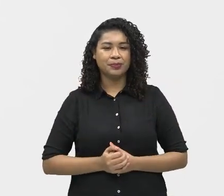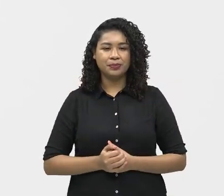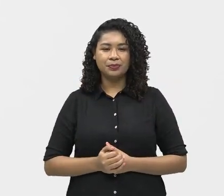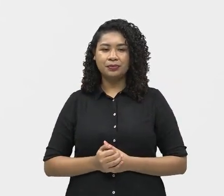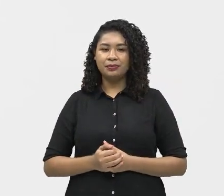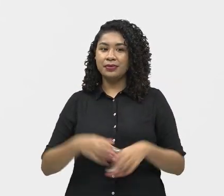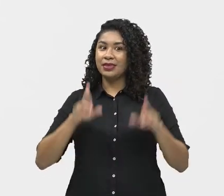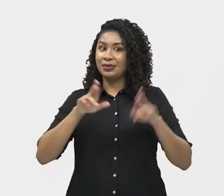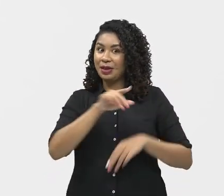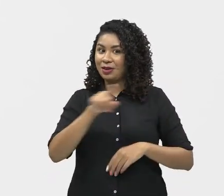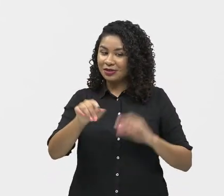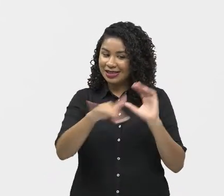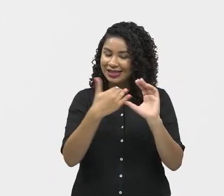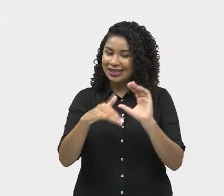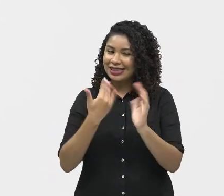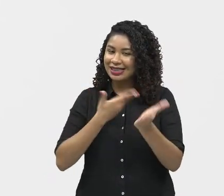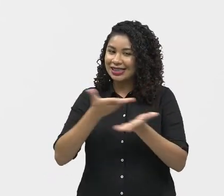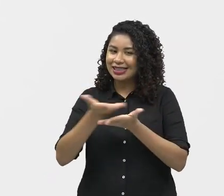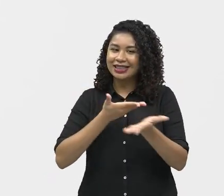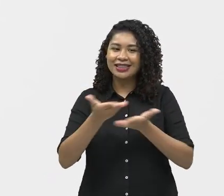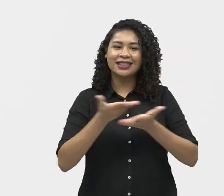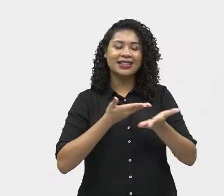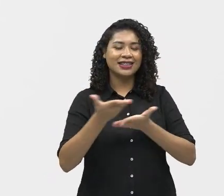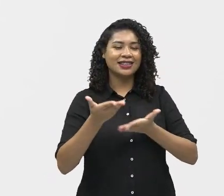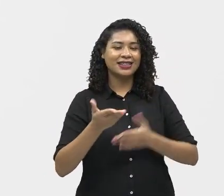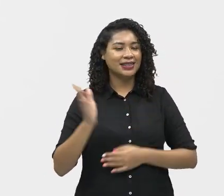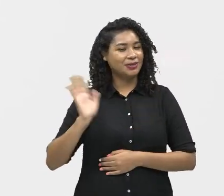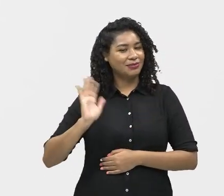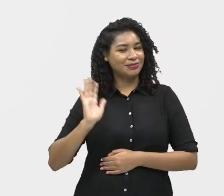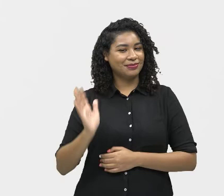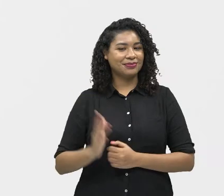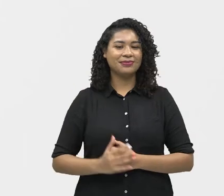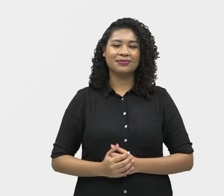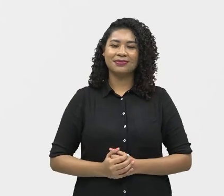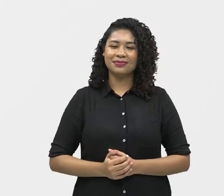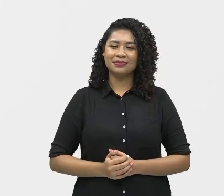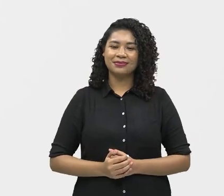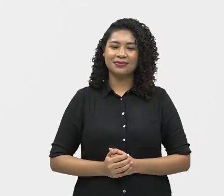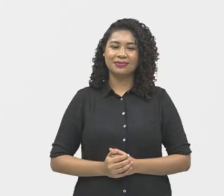com a participação de vocês na nossa interatividade e até mais.